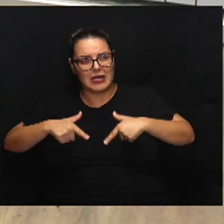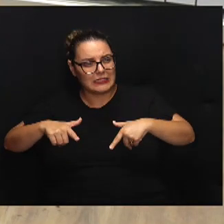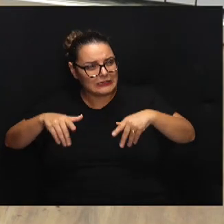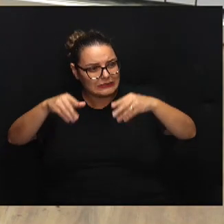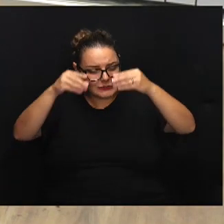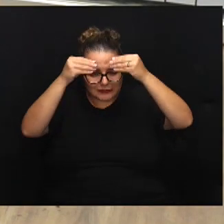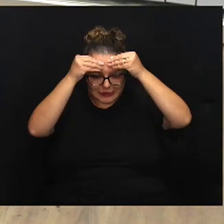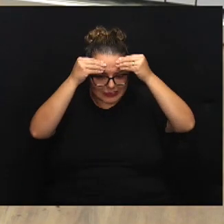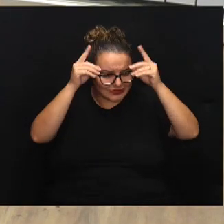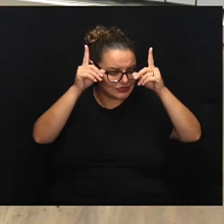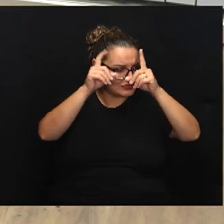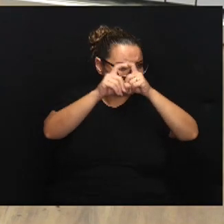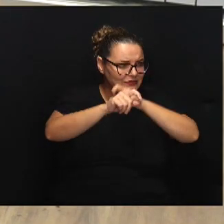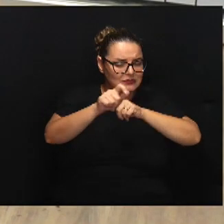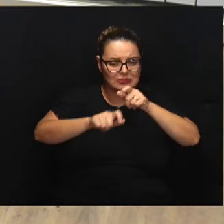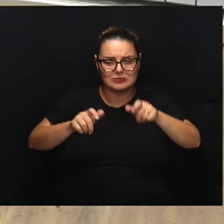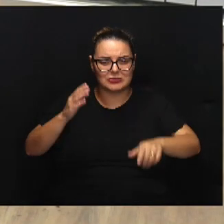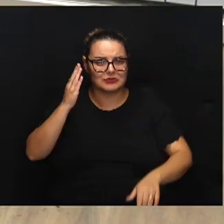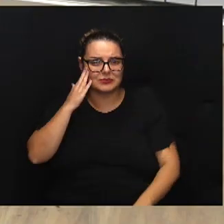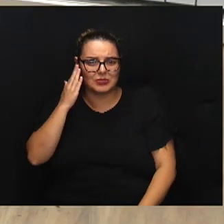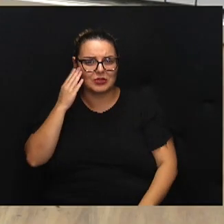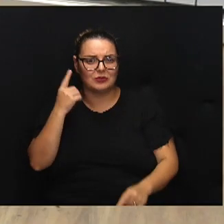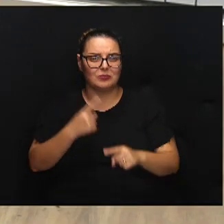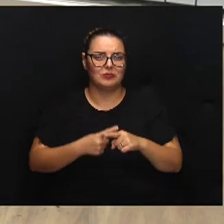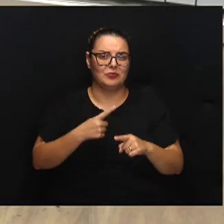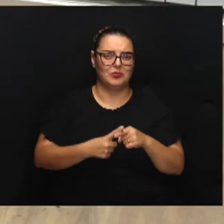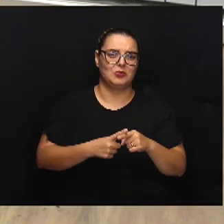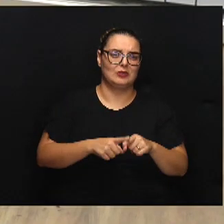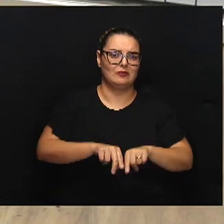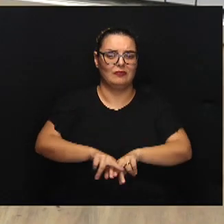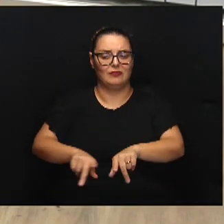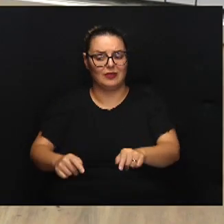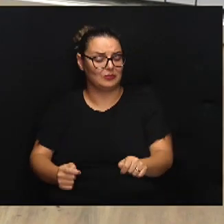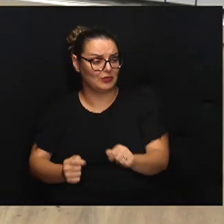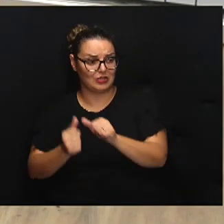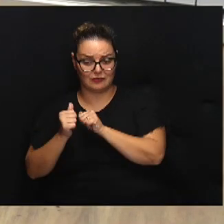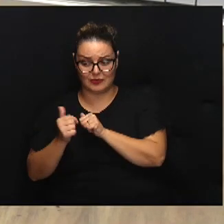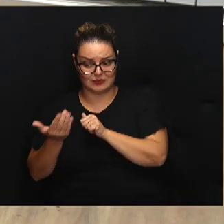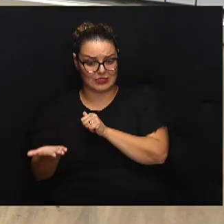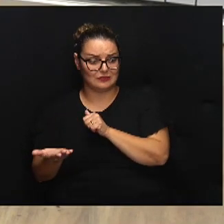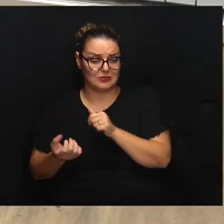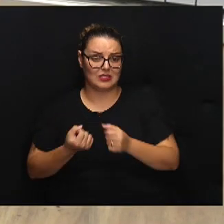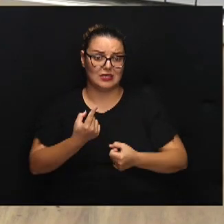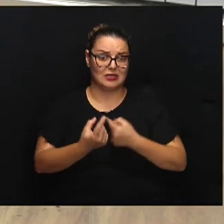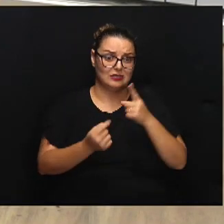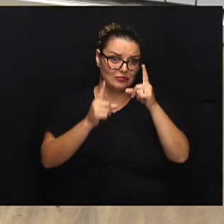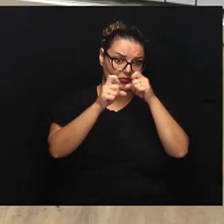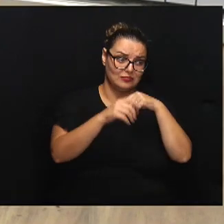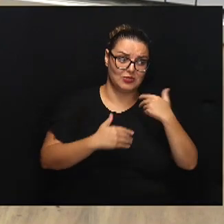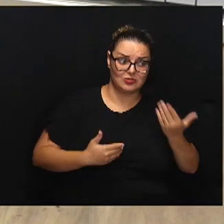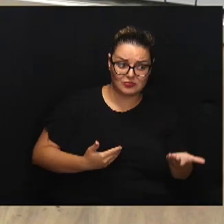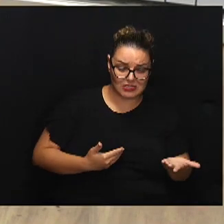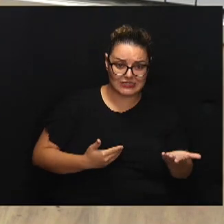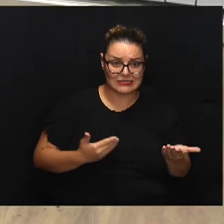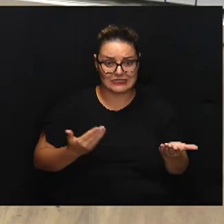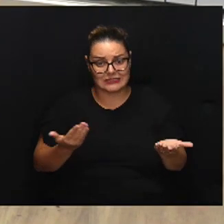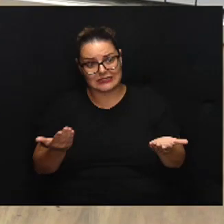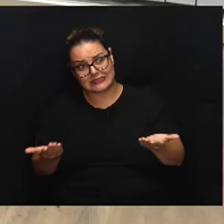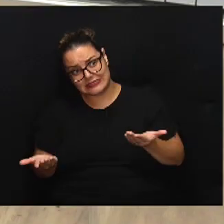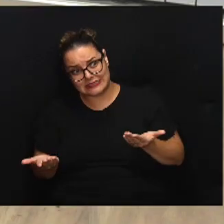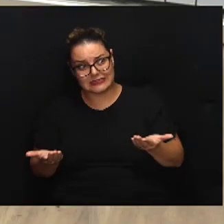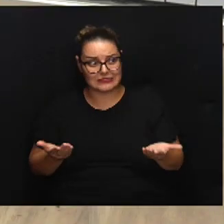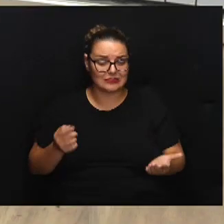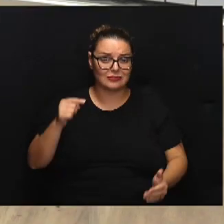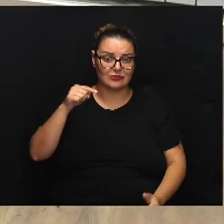difícil para a pessoa entender? Por que tantos benefícios nós temos de um lado, algumas complicações do outro, mas